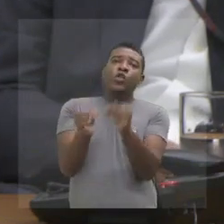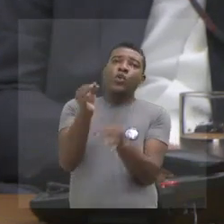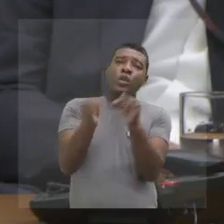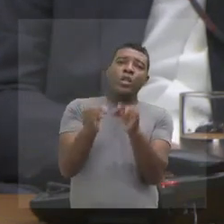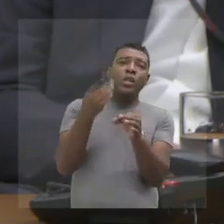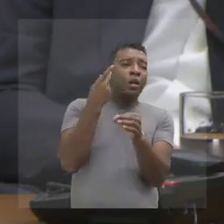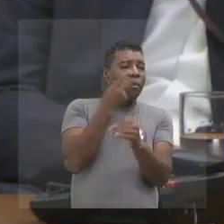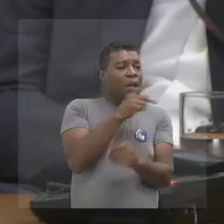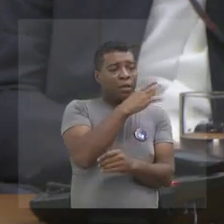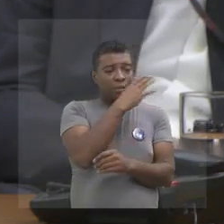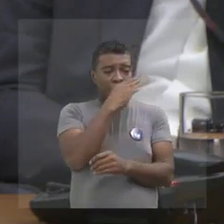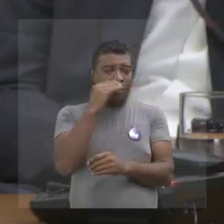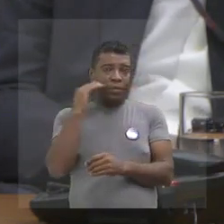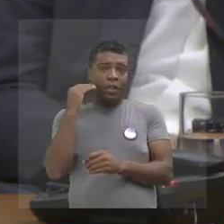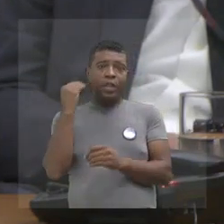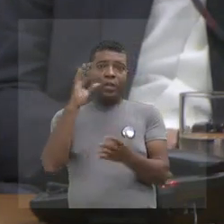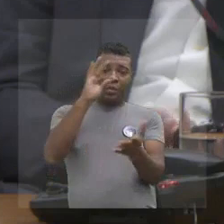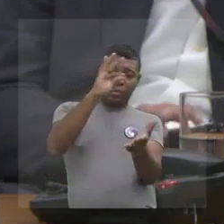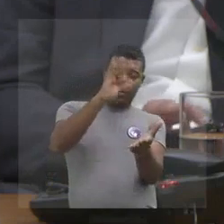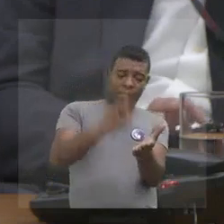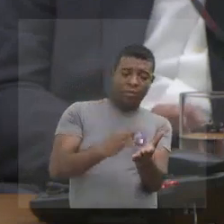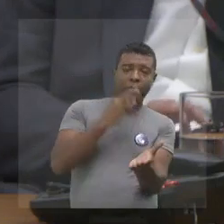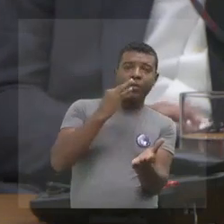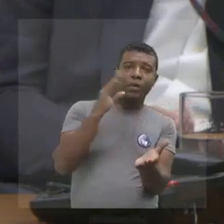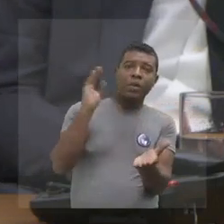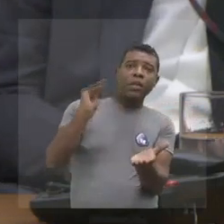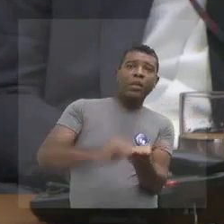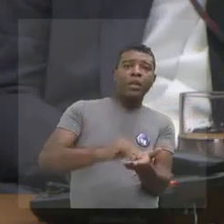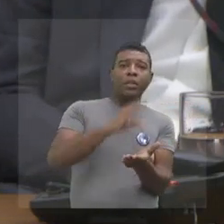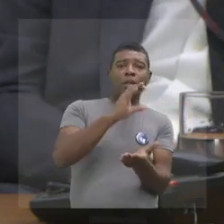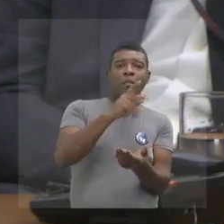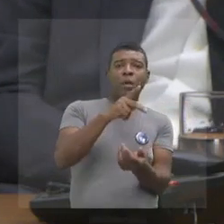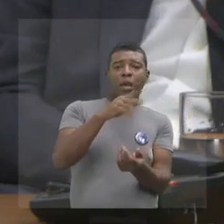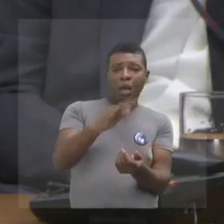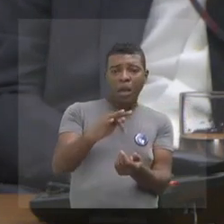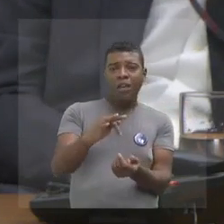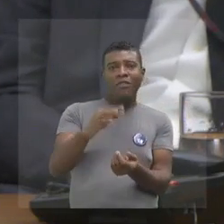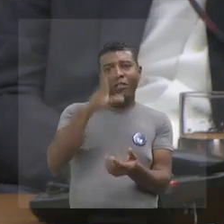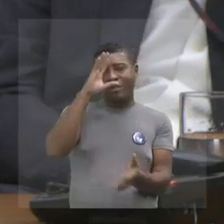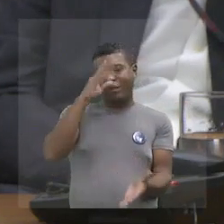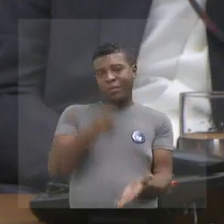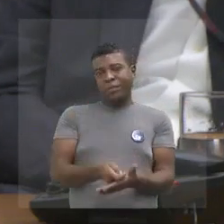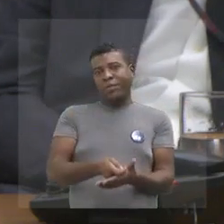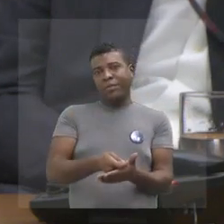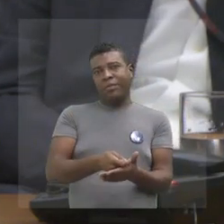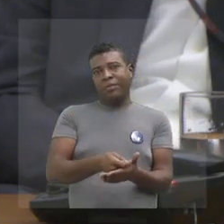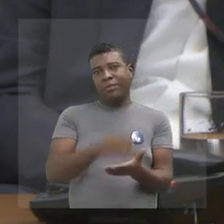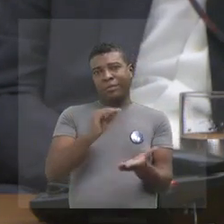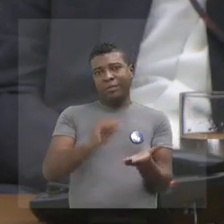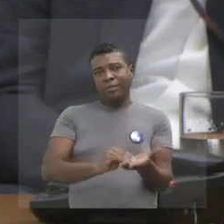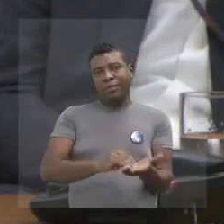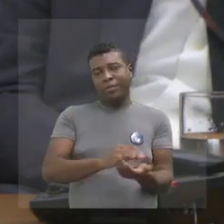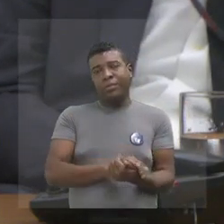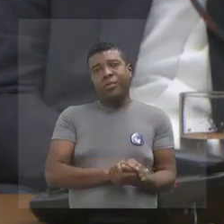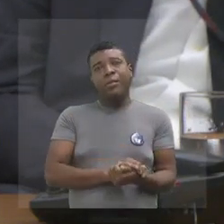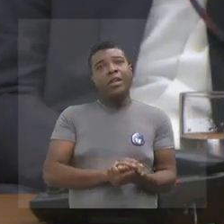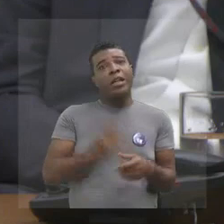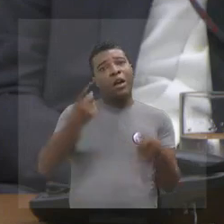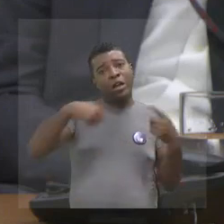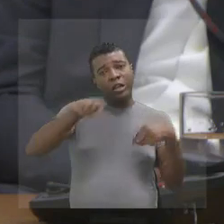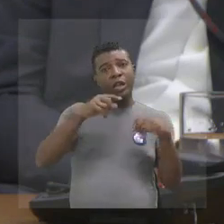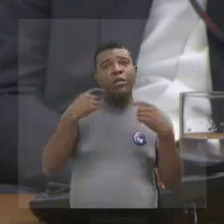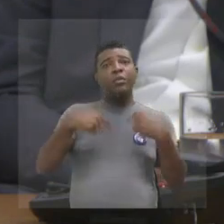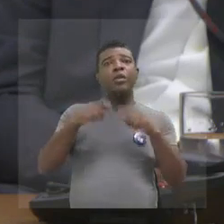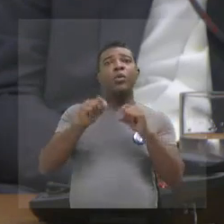Coloque a sua assinatura e o seu CPF em uma decisão Então a gente tem que trabalhar para que dê mais segurança